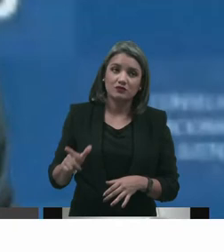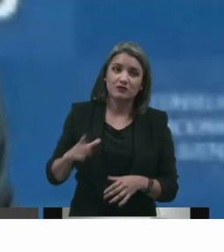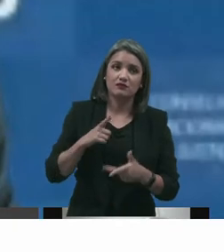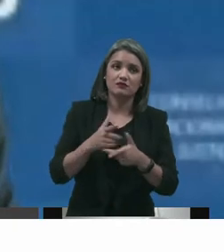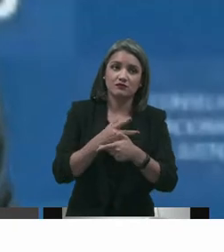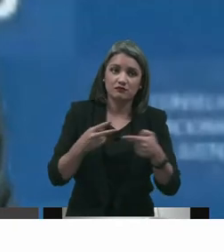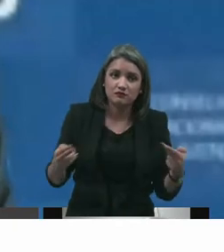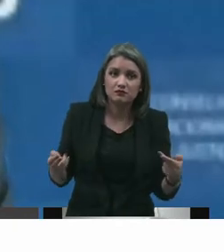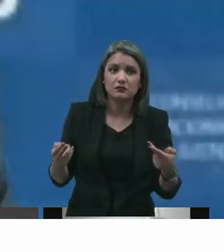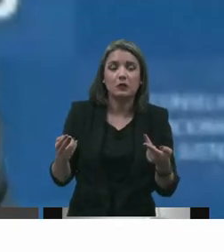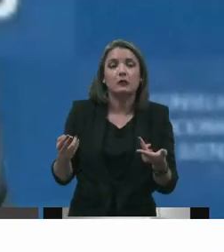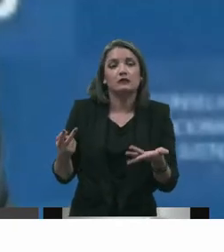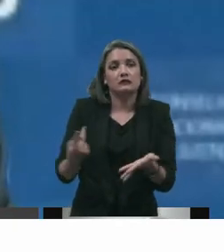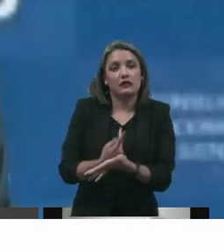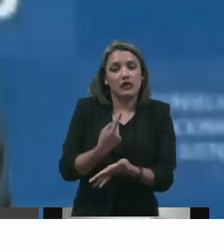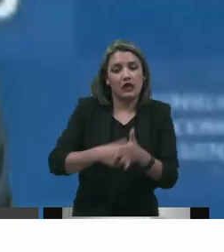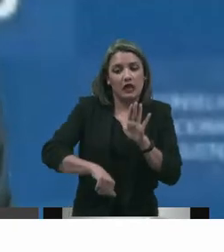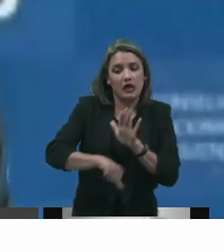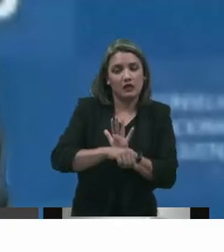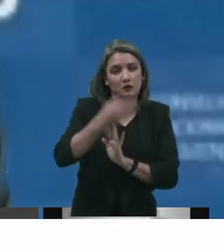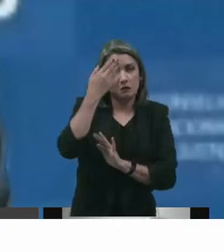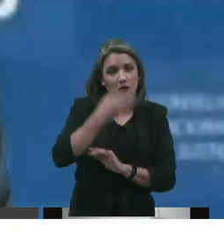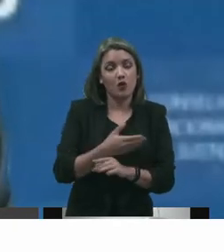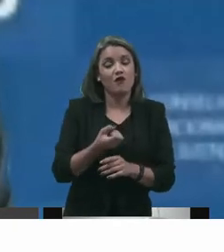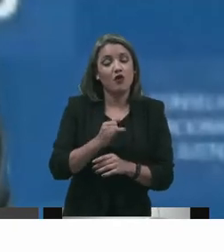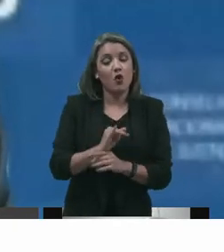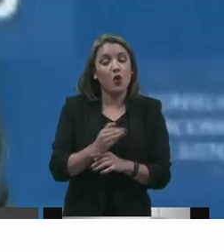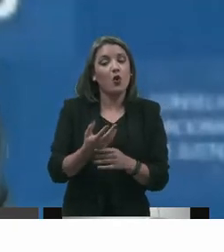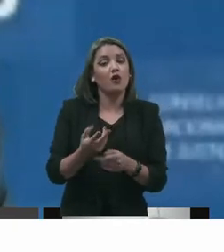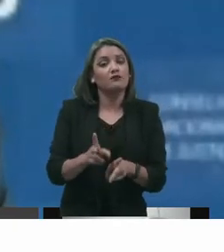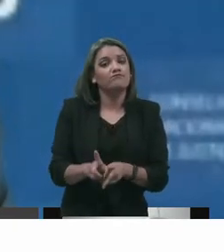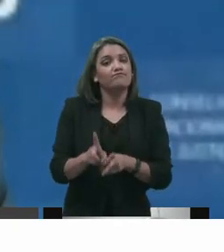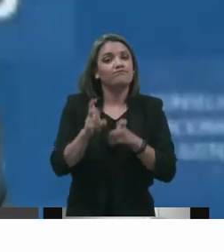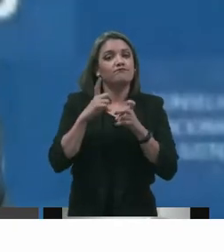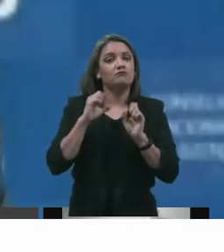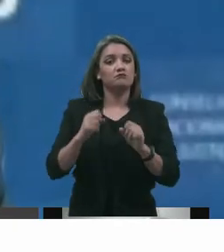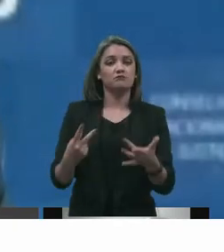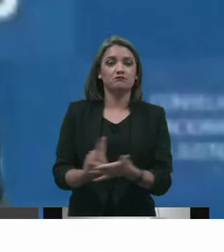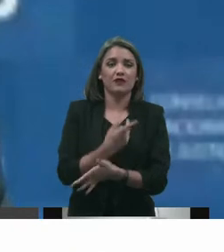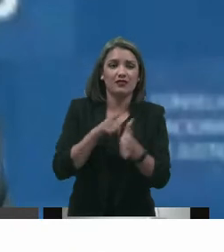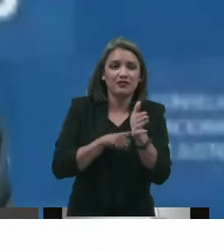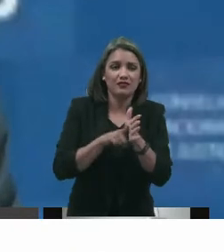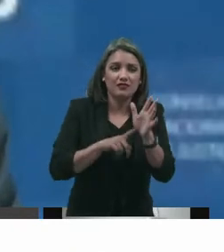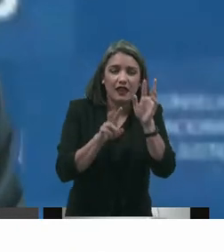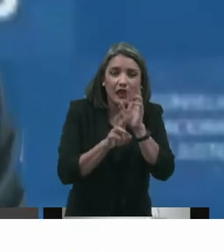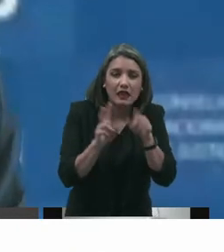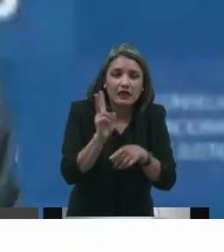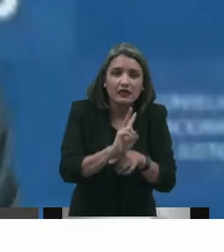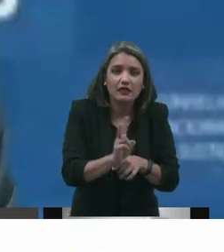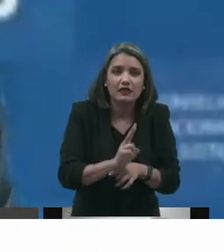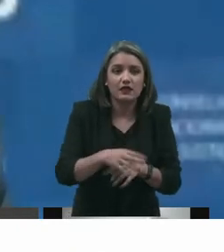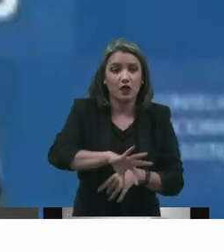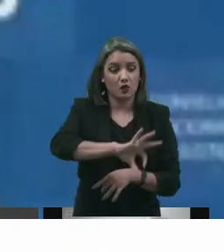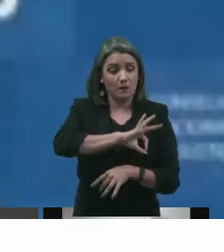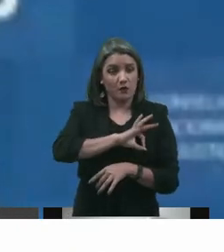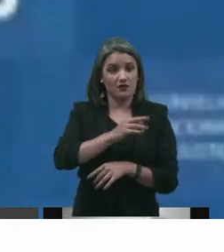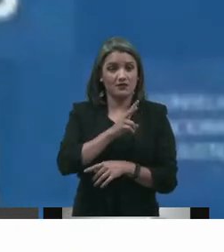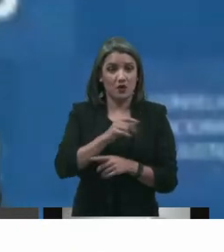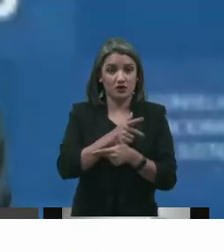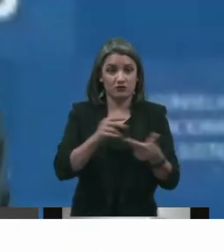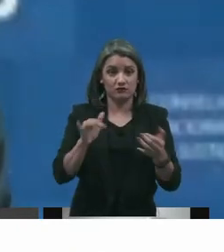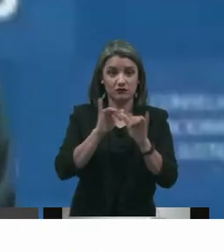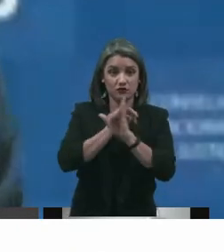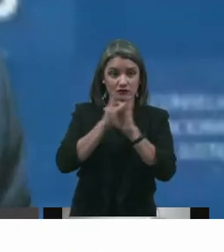delituoso na hipótese e prova ou indícios de autoria, apurados em inquérito policial ou nas peças de informação que acompanham